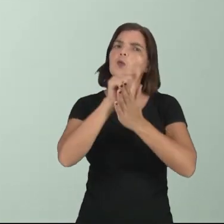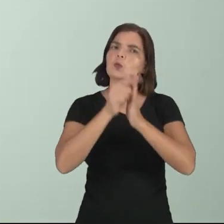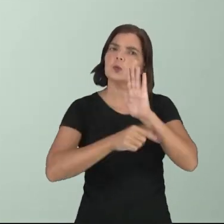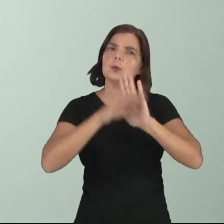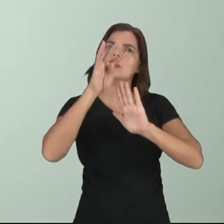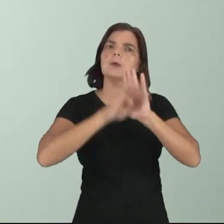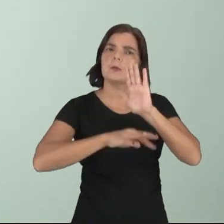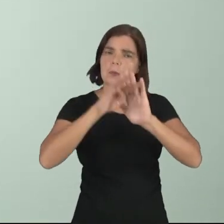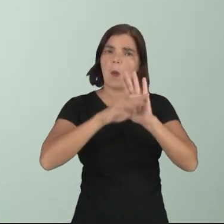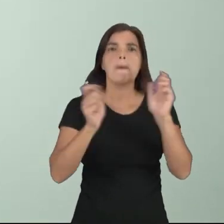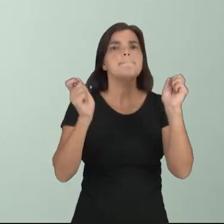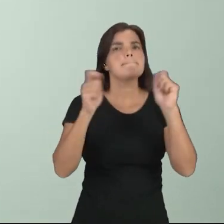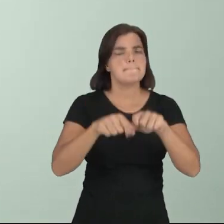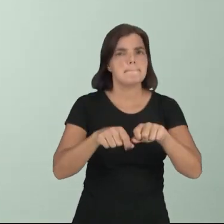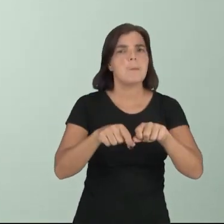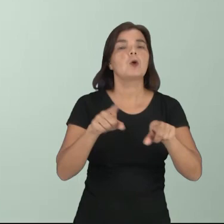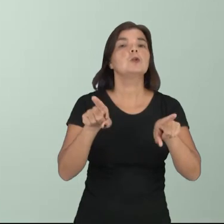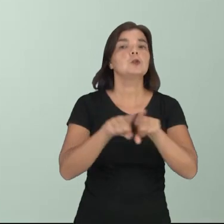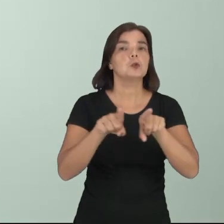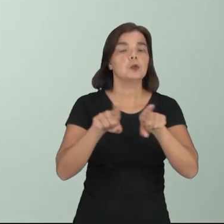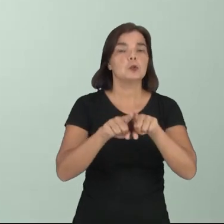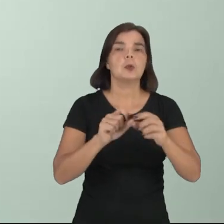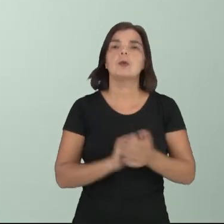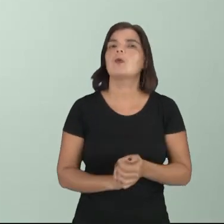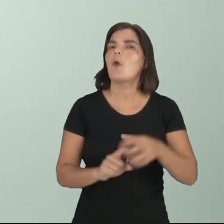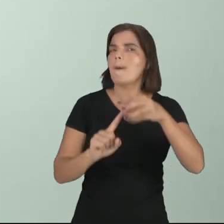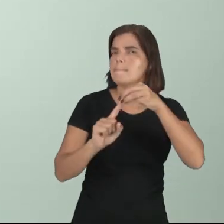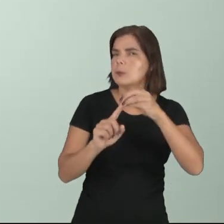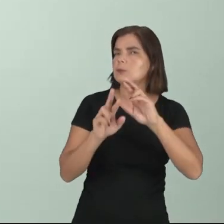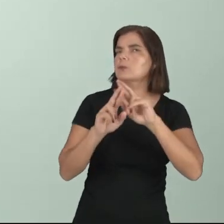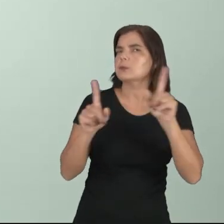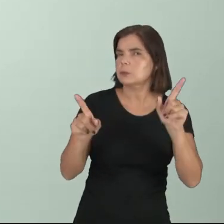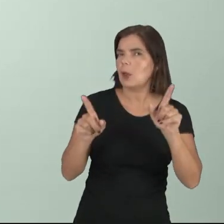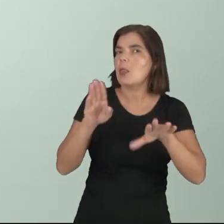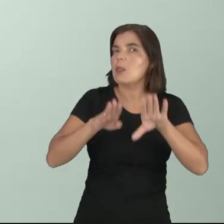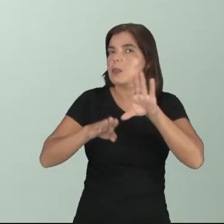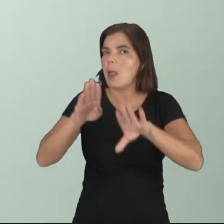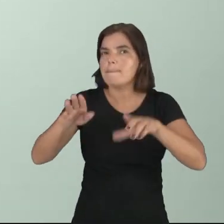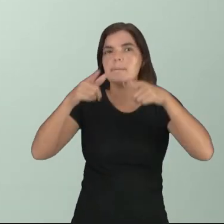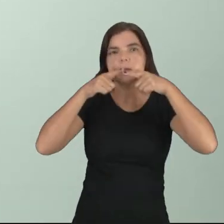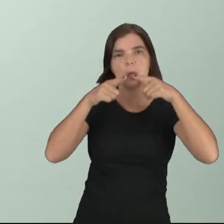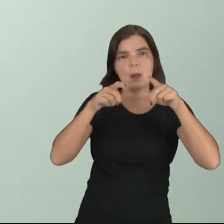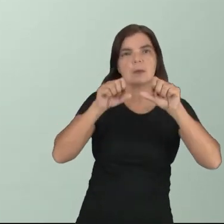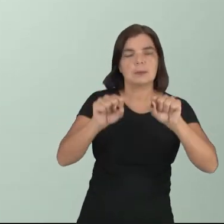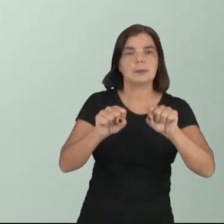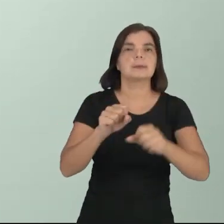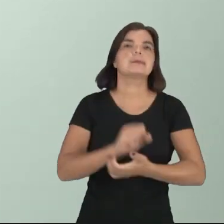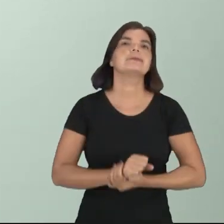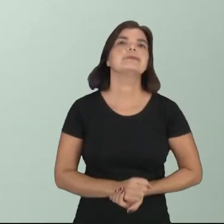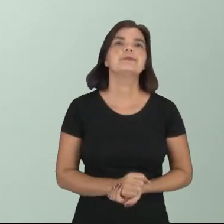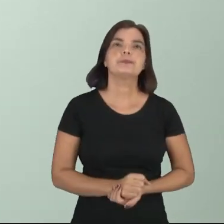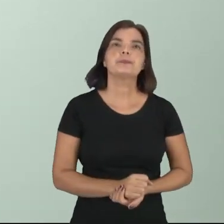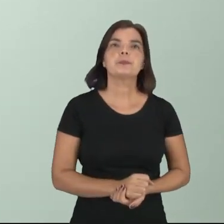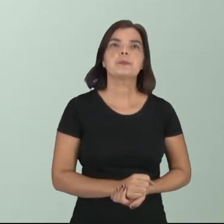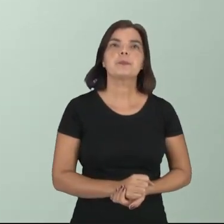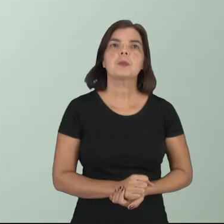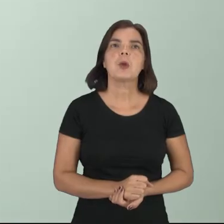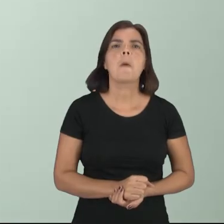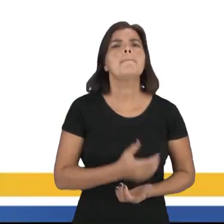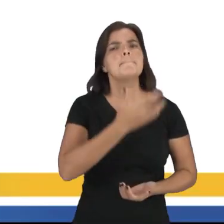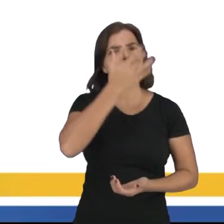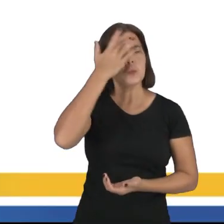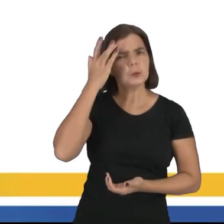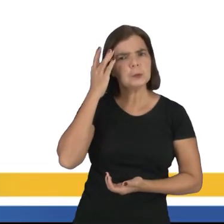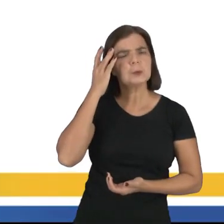gênero textual, ele pode ter intenções diferentes, de acordo com a sua linguagem. Vamos lá.